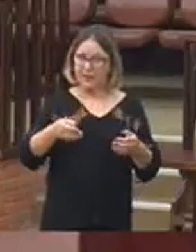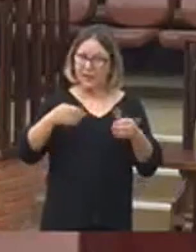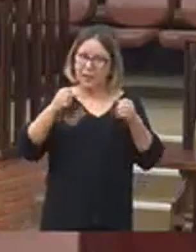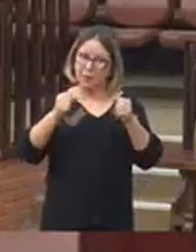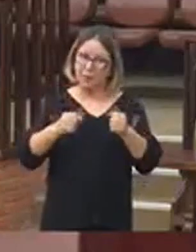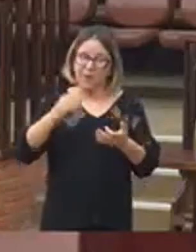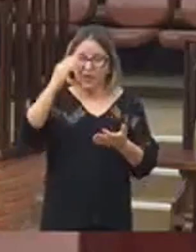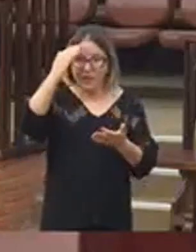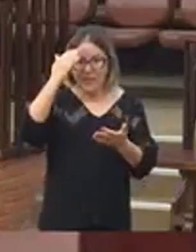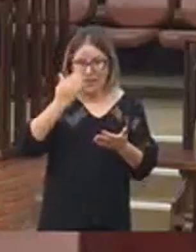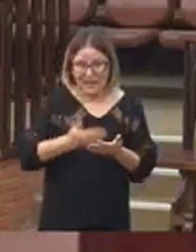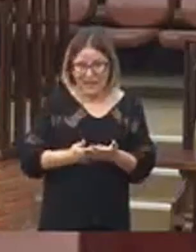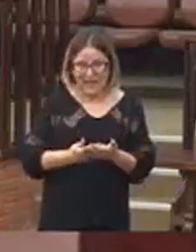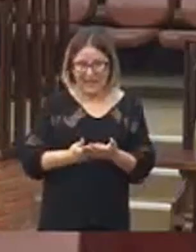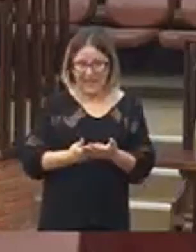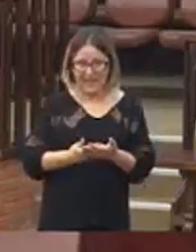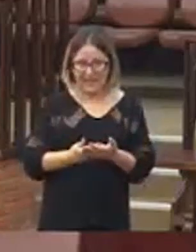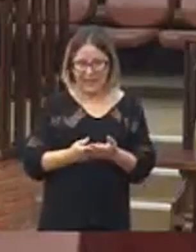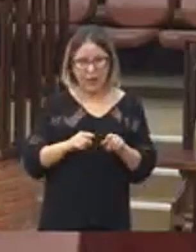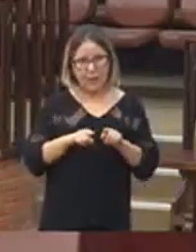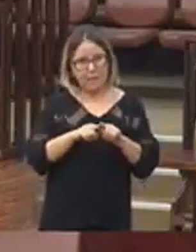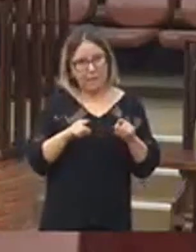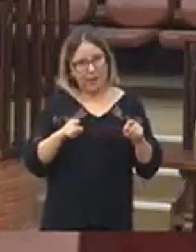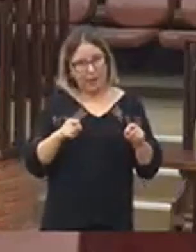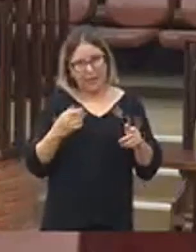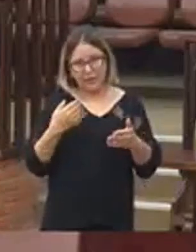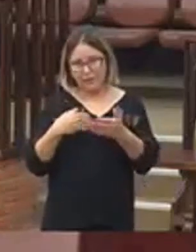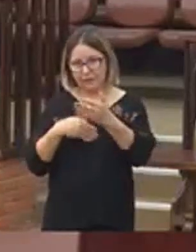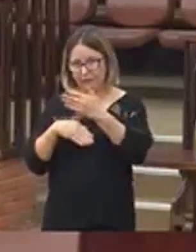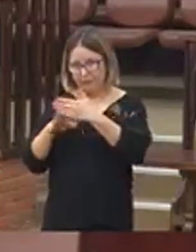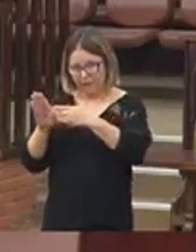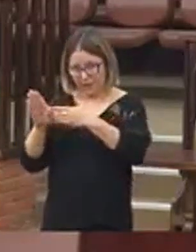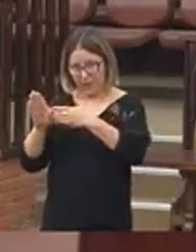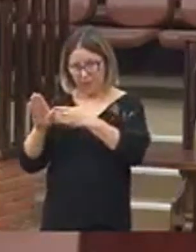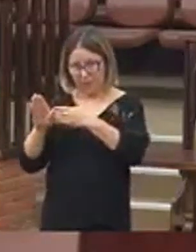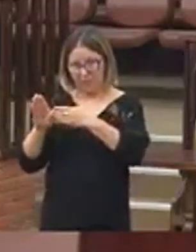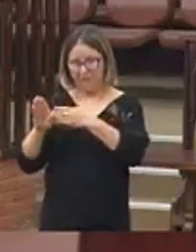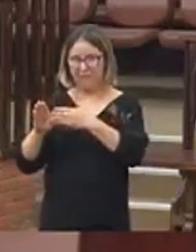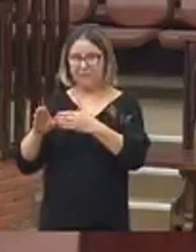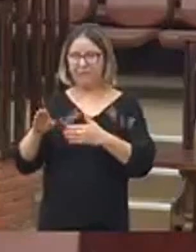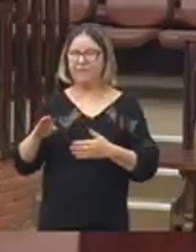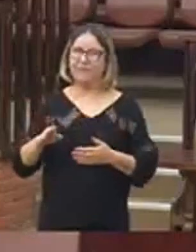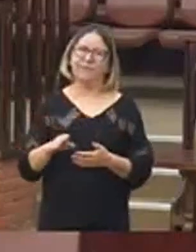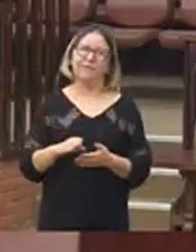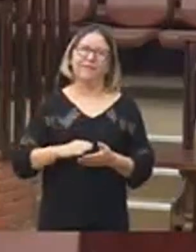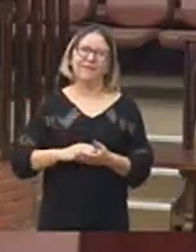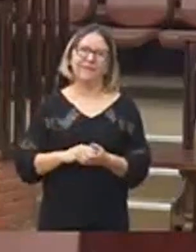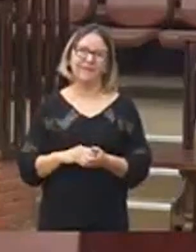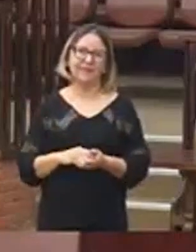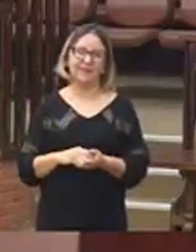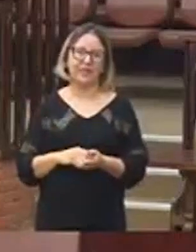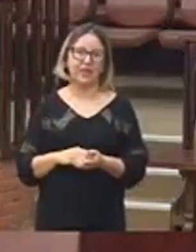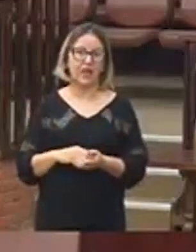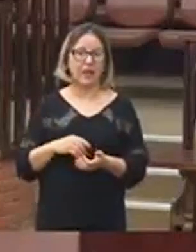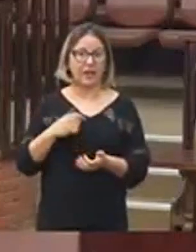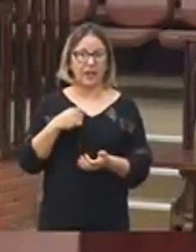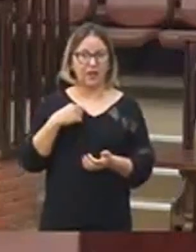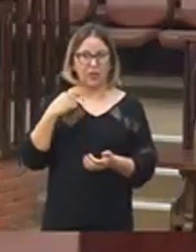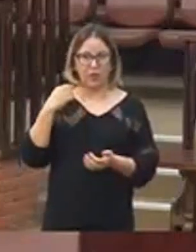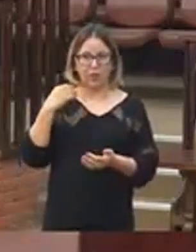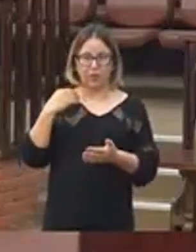com Lázaro. Ele não disse, vamos ter com o defunto. Vamos ter com ele. Eu vou me encontrar com